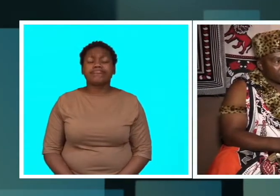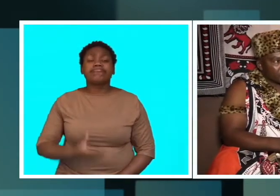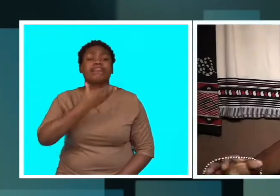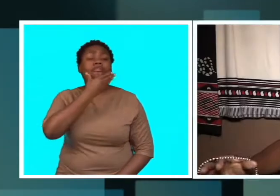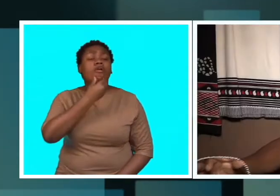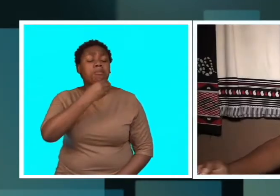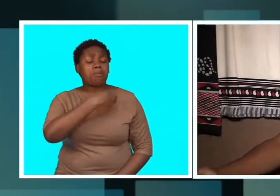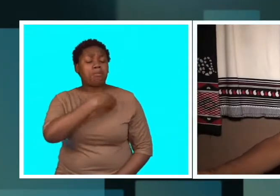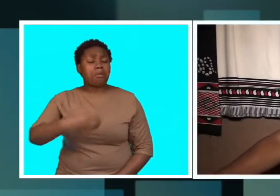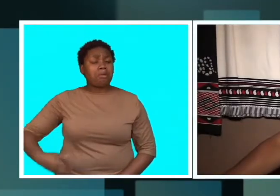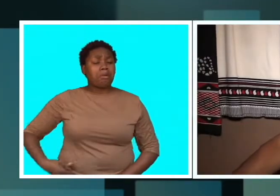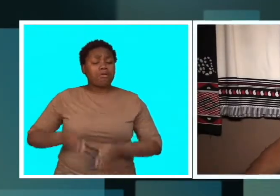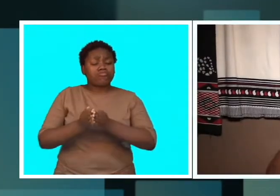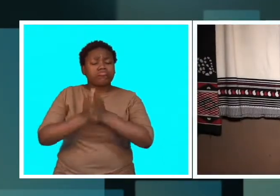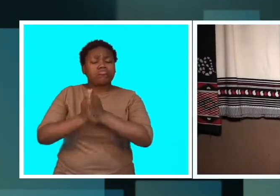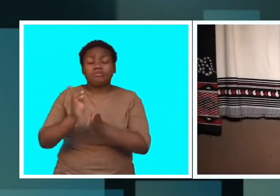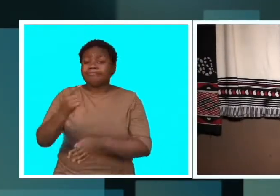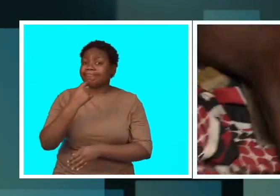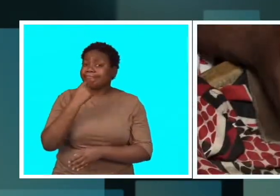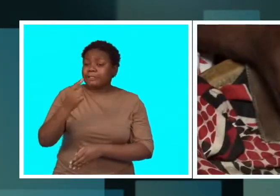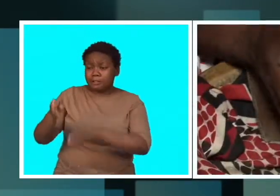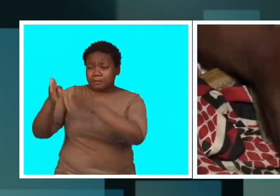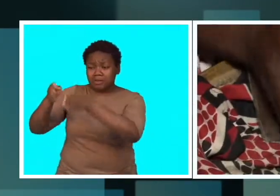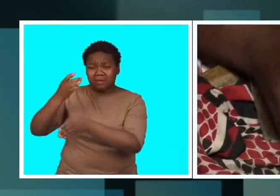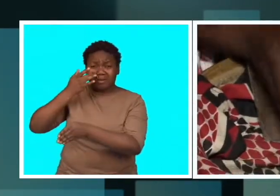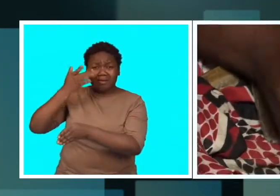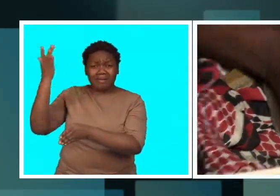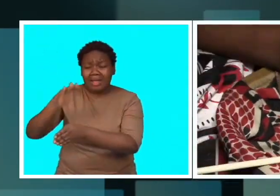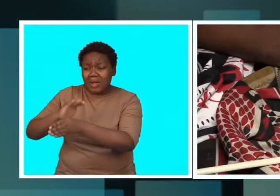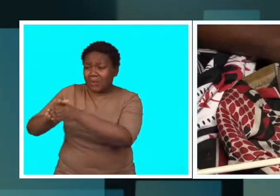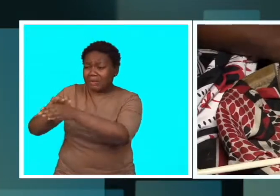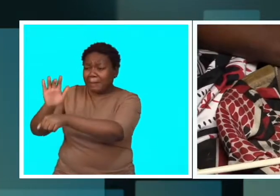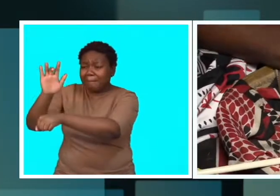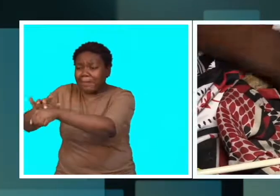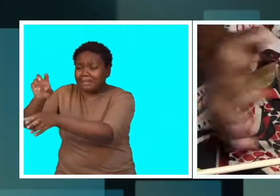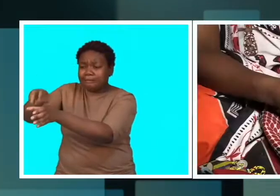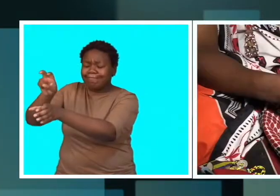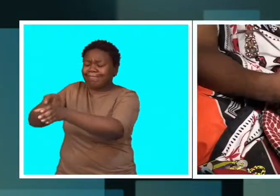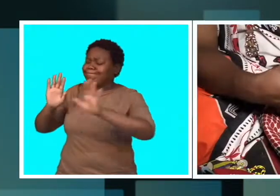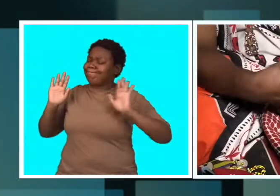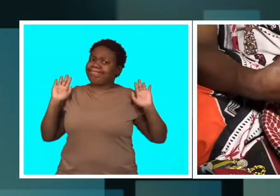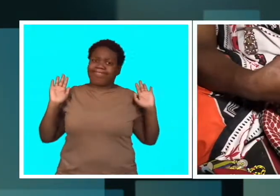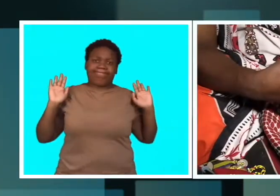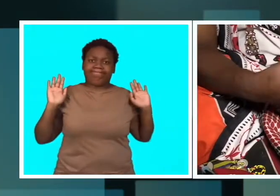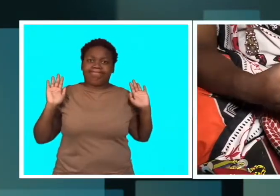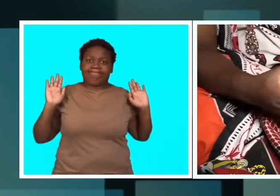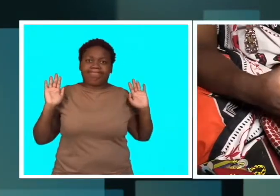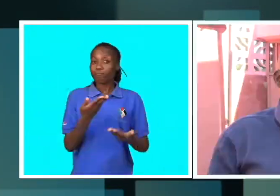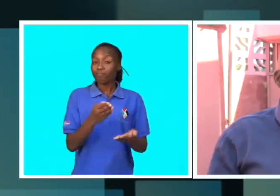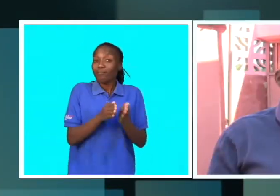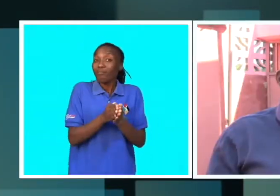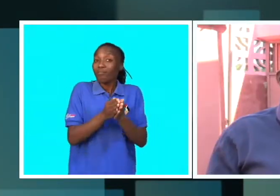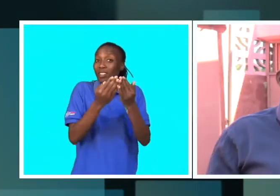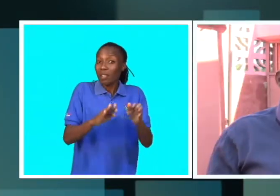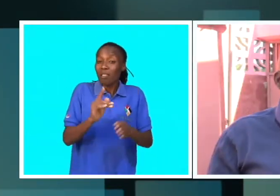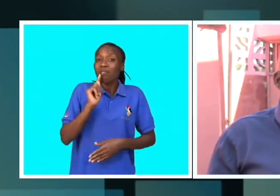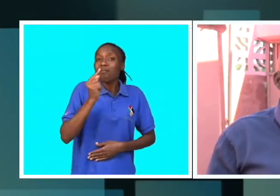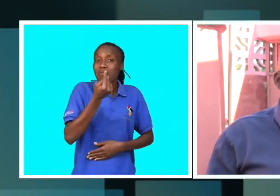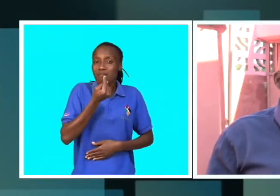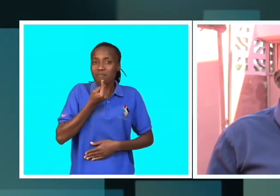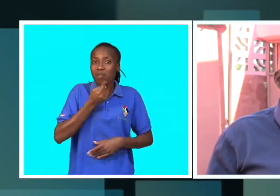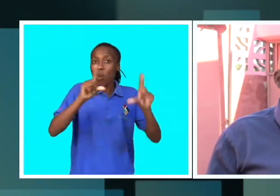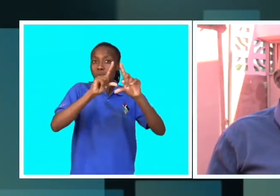presidente da Ametramo, confirma os raptos de albinos, mas distancia-se desta prática. A Ametramo normalmente